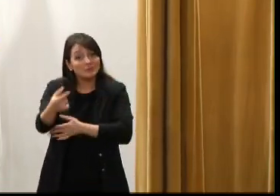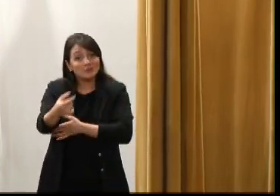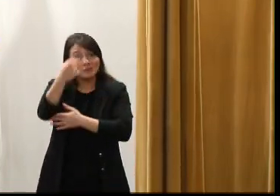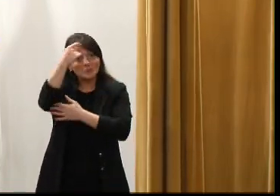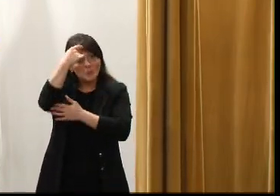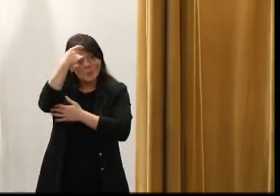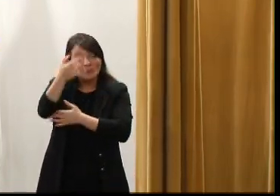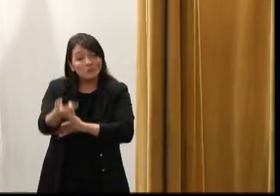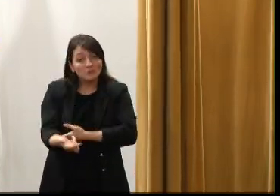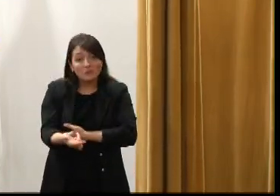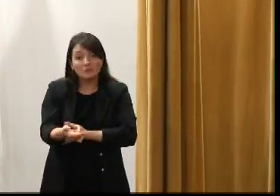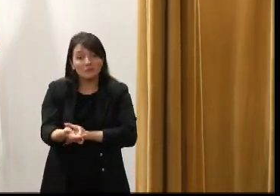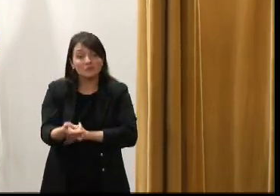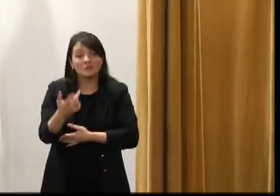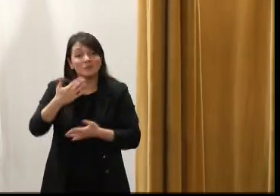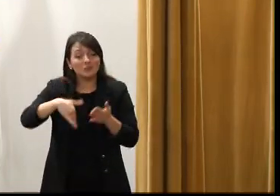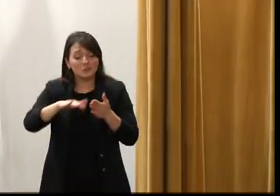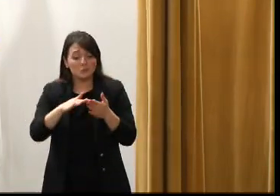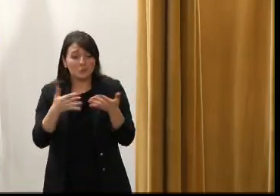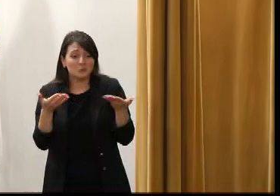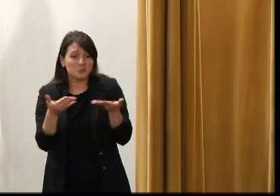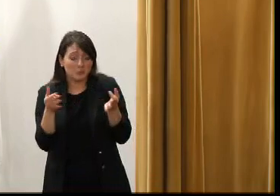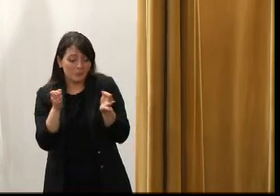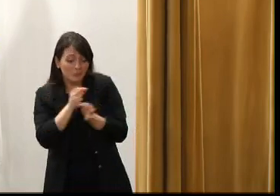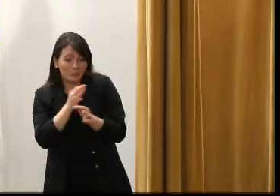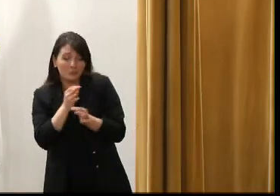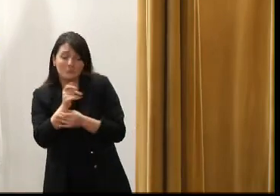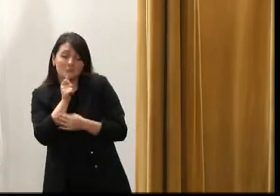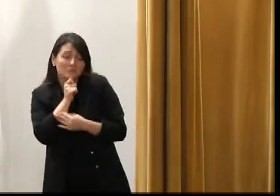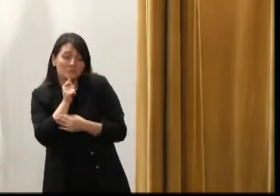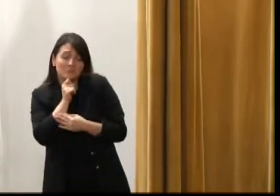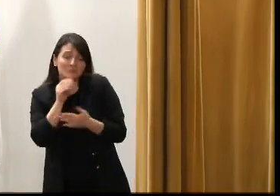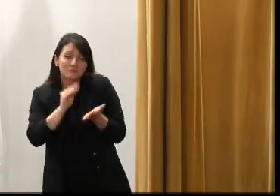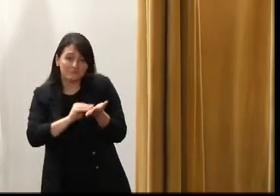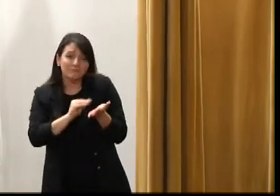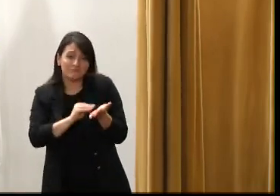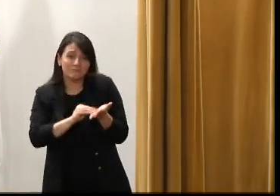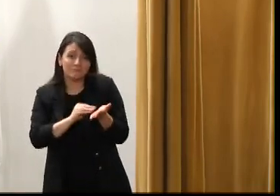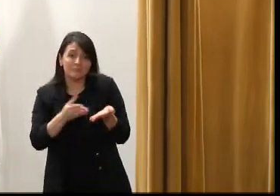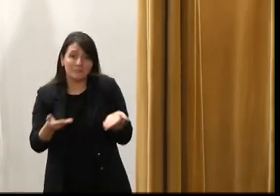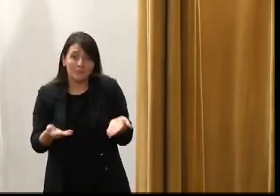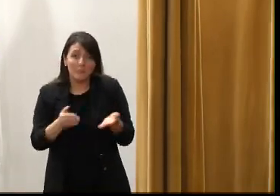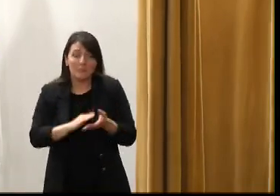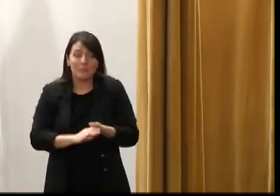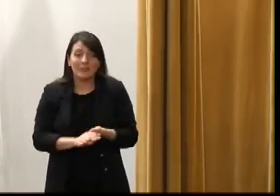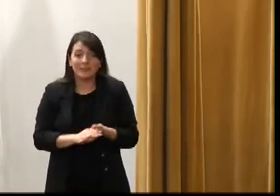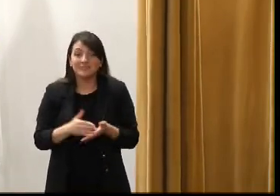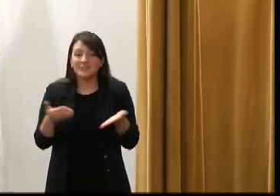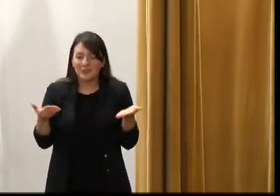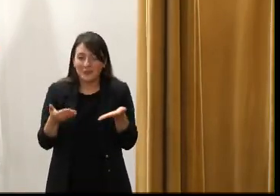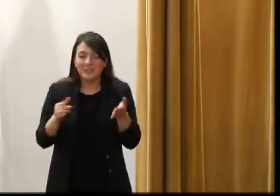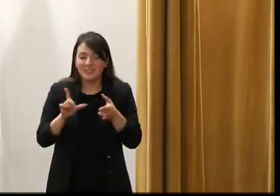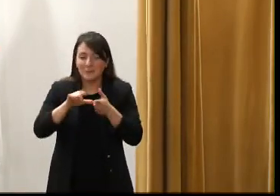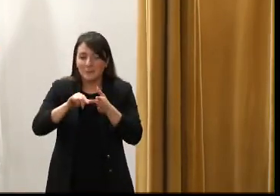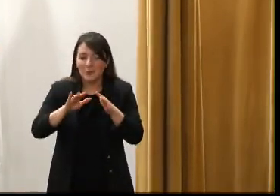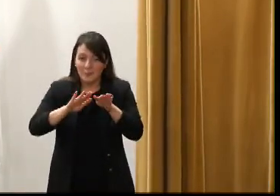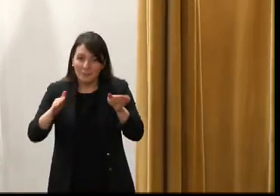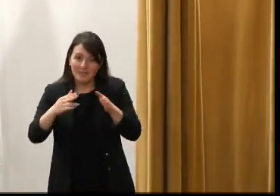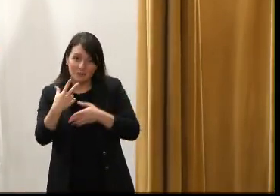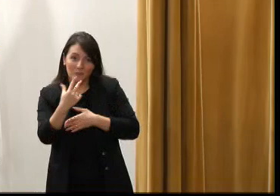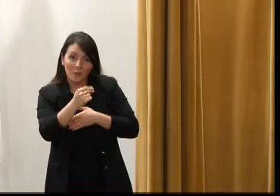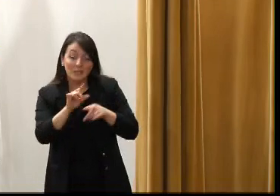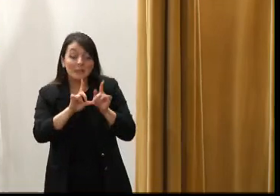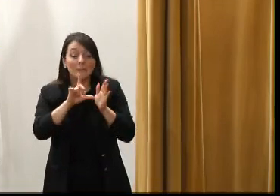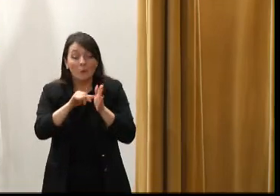consciencial para a qual nem todos estão preparados. Então, eu saio daqui, dessa mesa, e volto mais tarde, mas com o objetivo